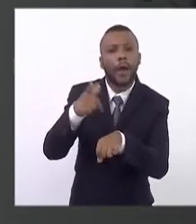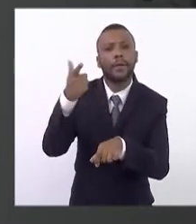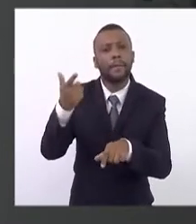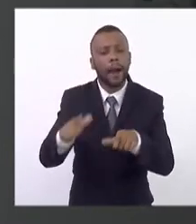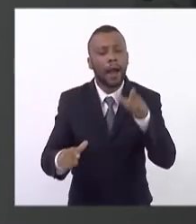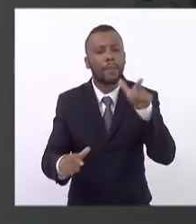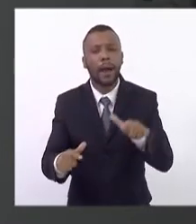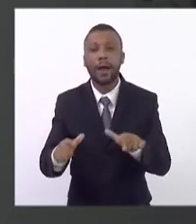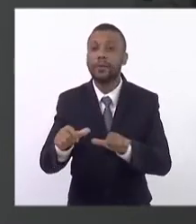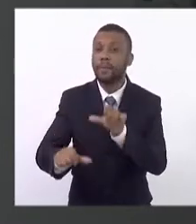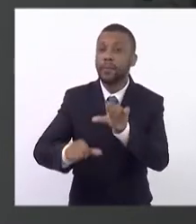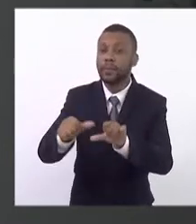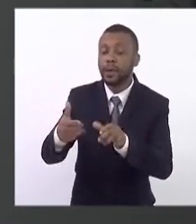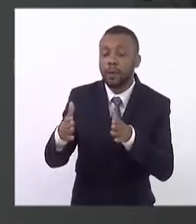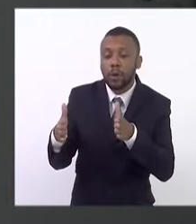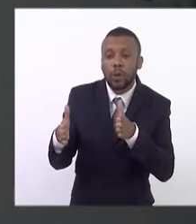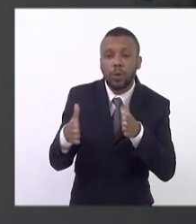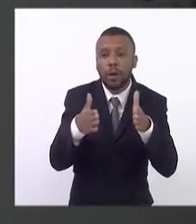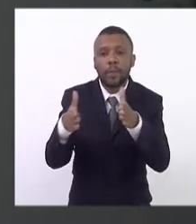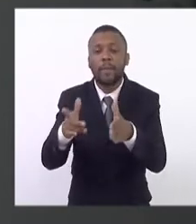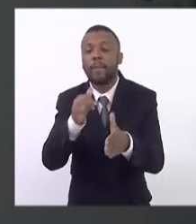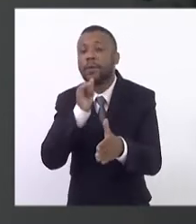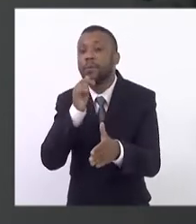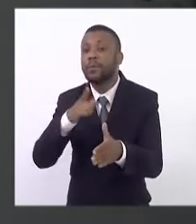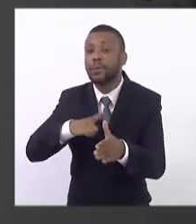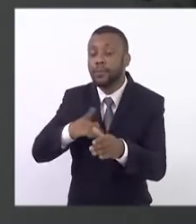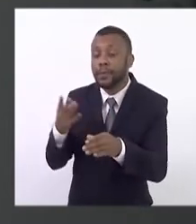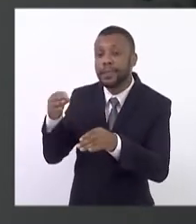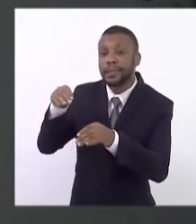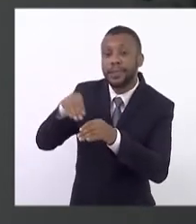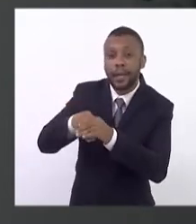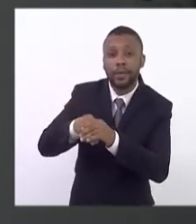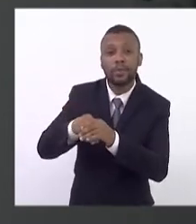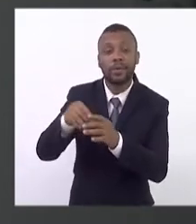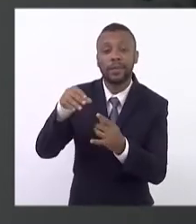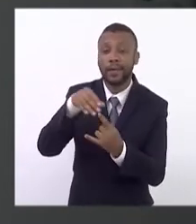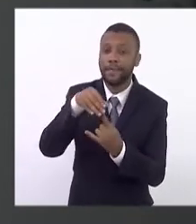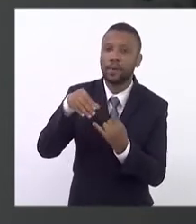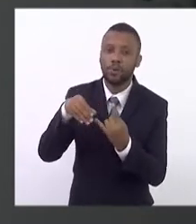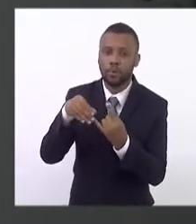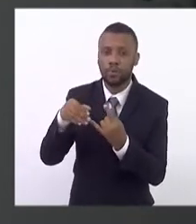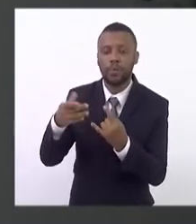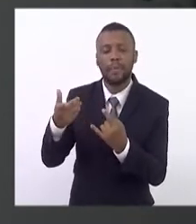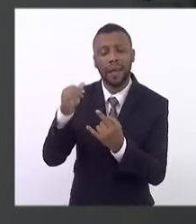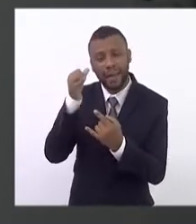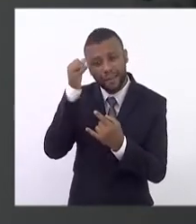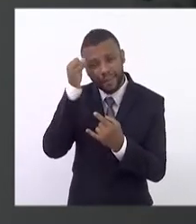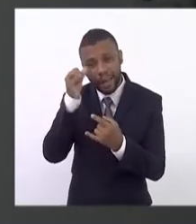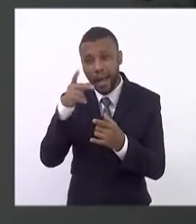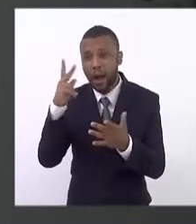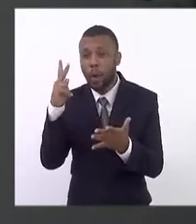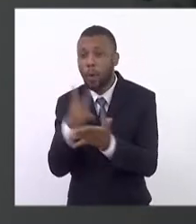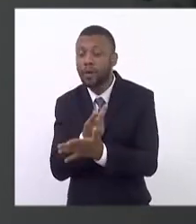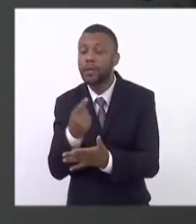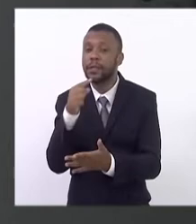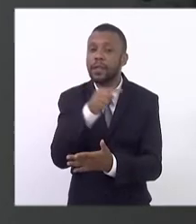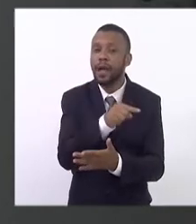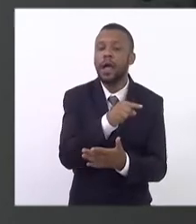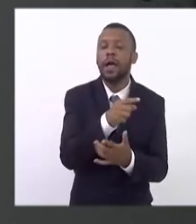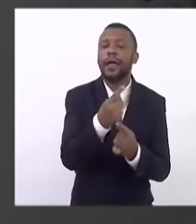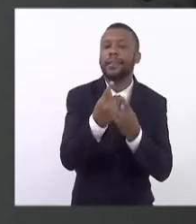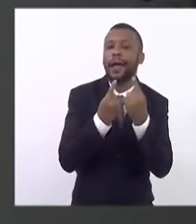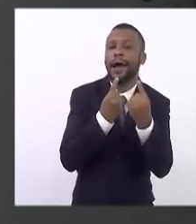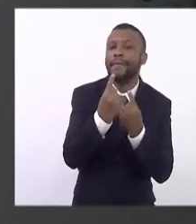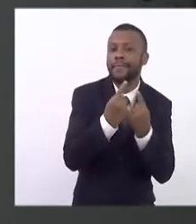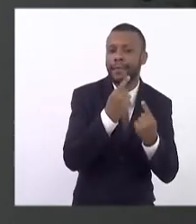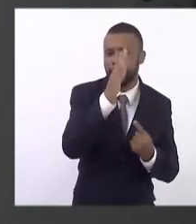mudamos o traçado, por exemplo, estamos passando por dentro da Fiocruz para evitar o traçado na Avenida Brasil. Então,